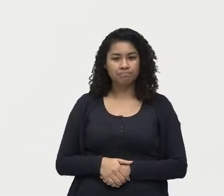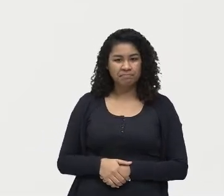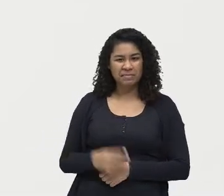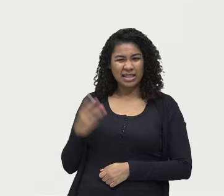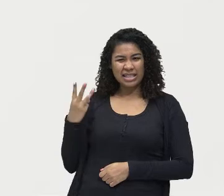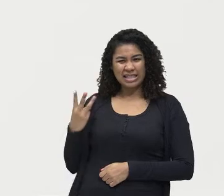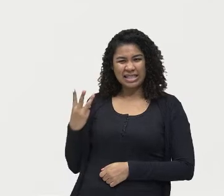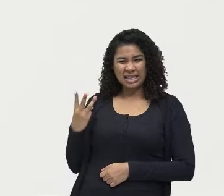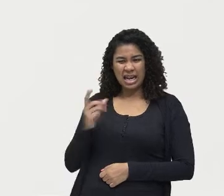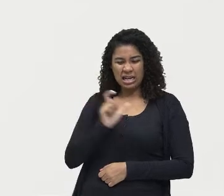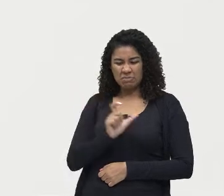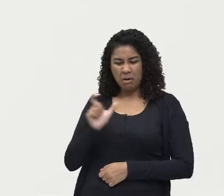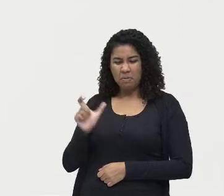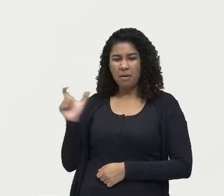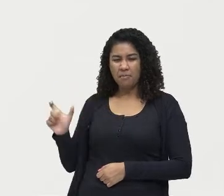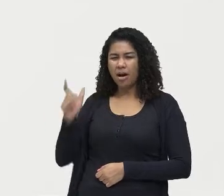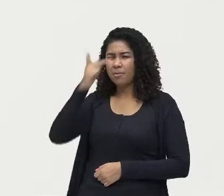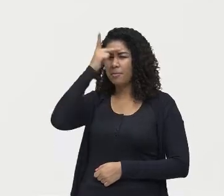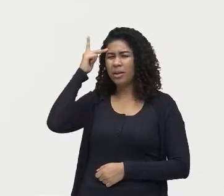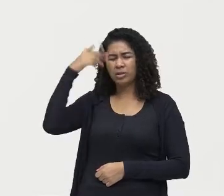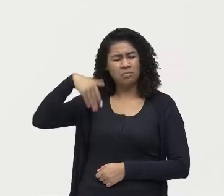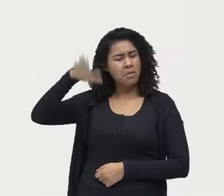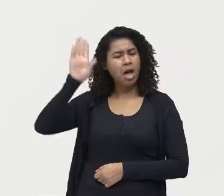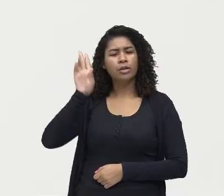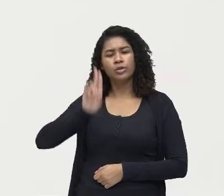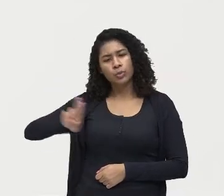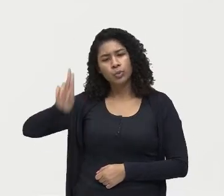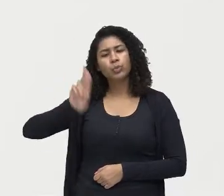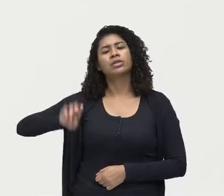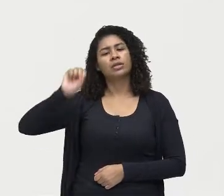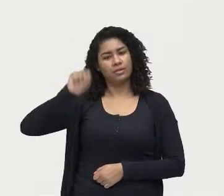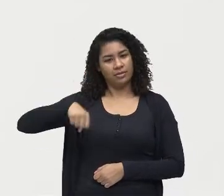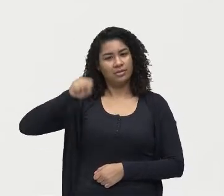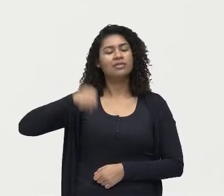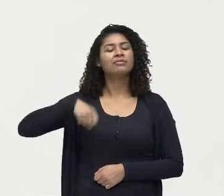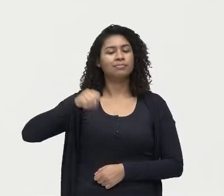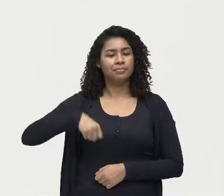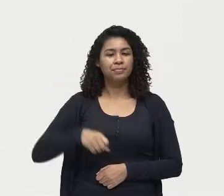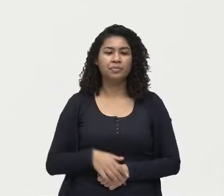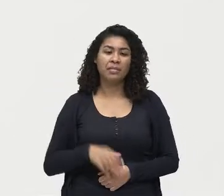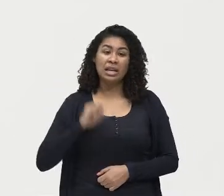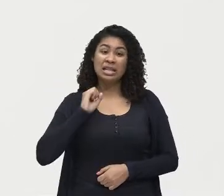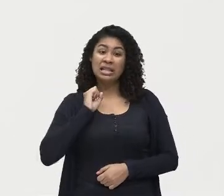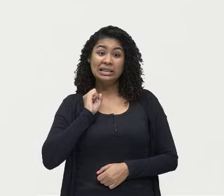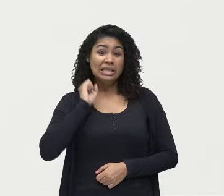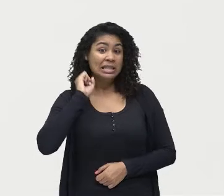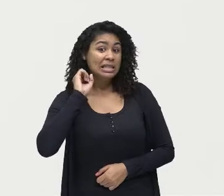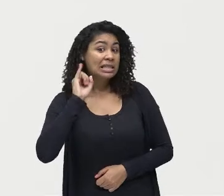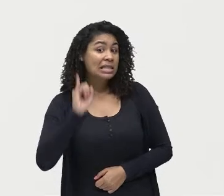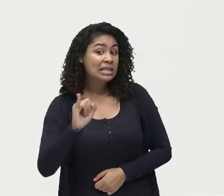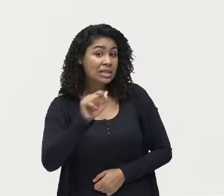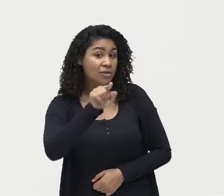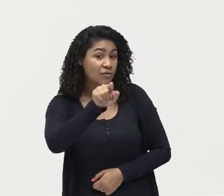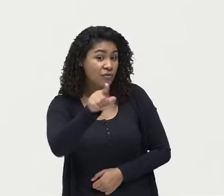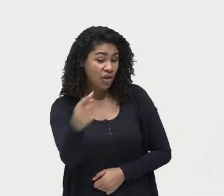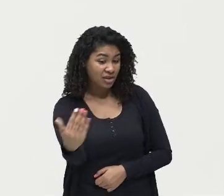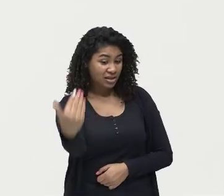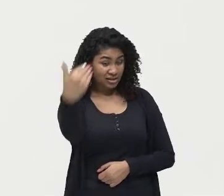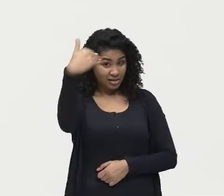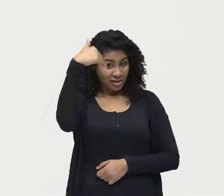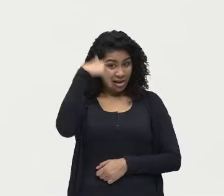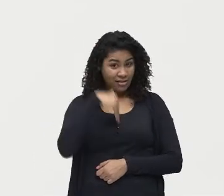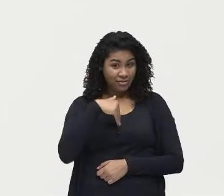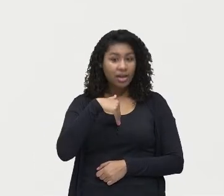usados com bem mais frequência por nós. Olhe, se você vier, eu vou